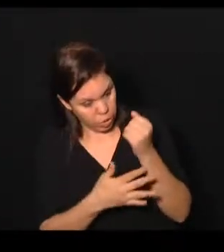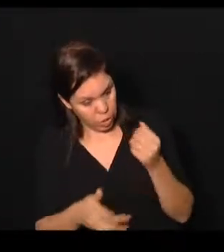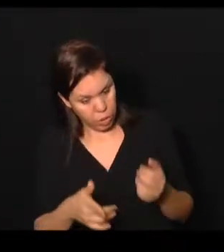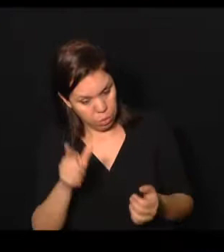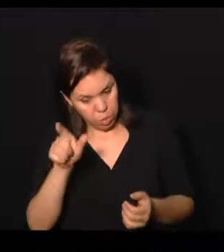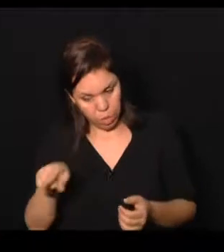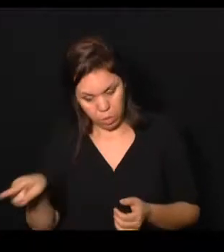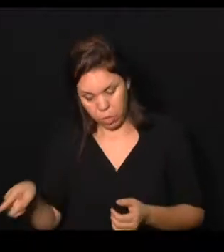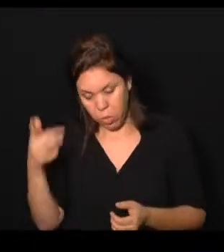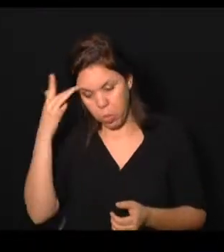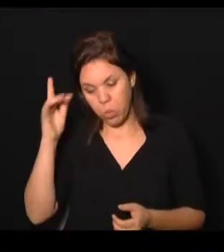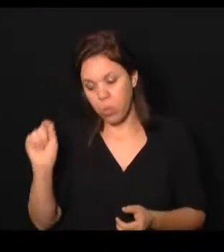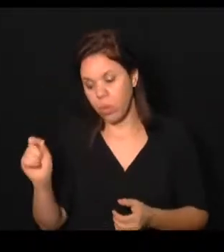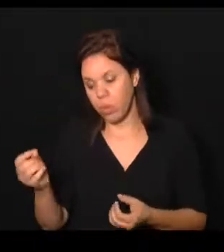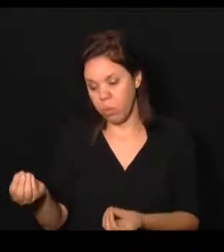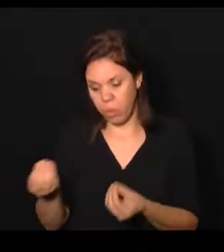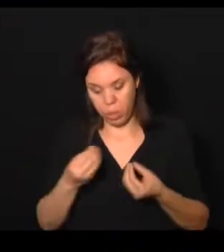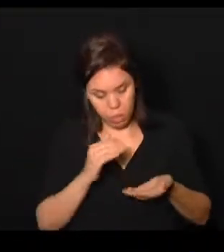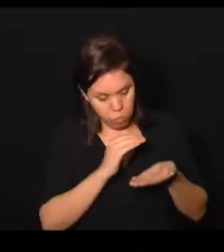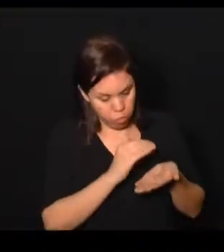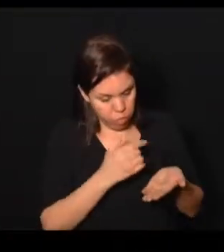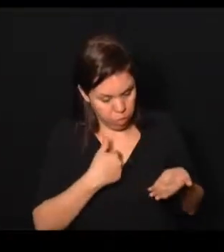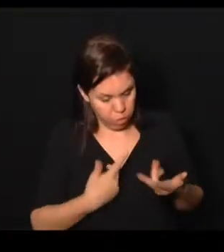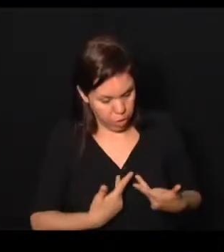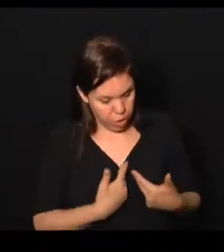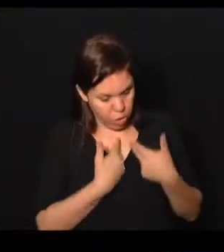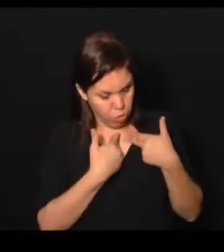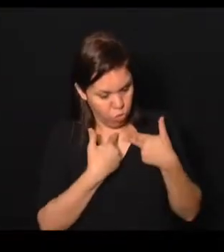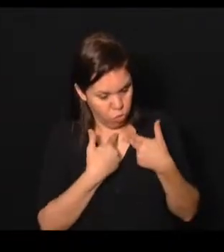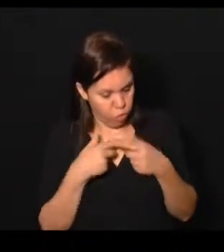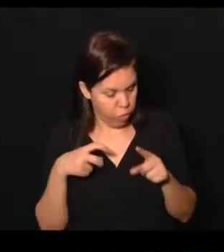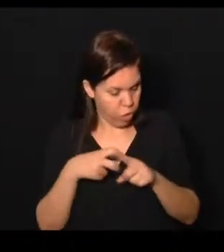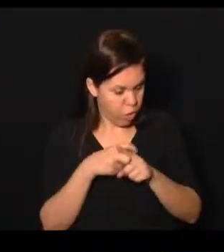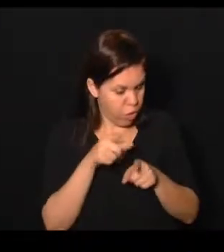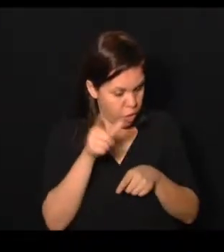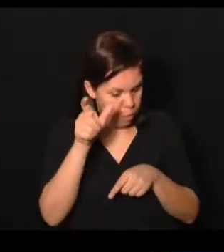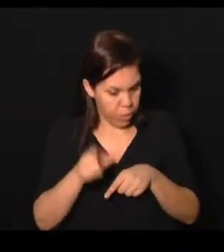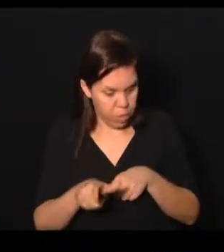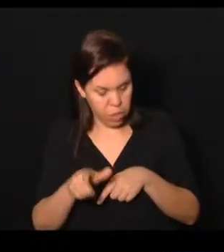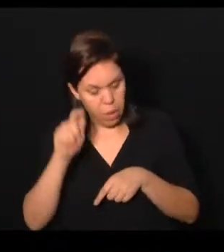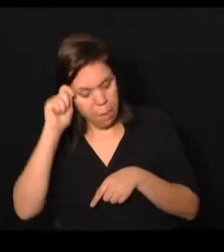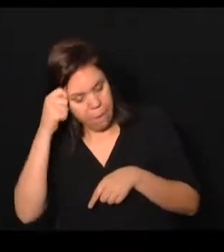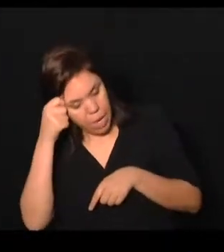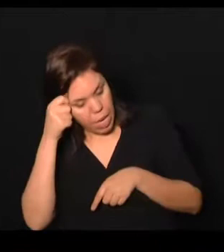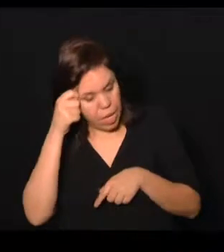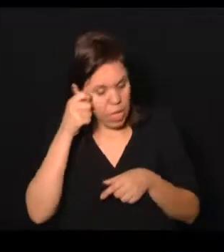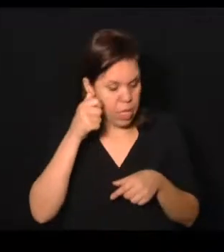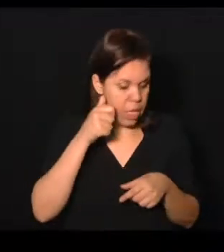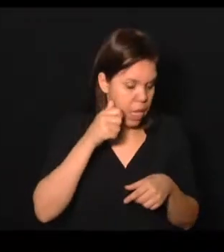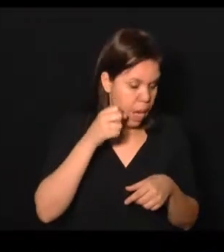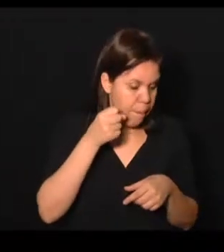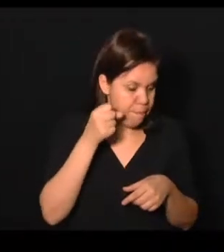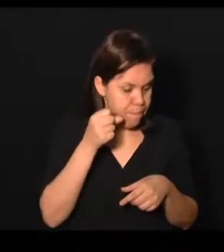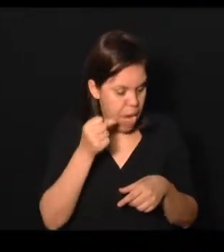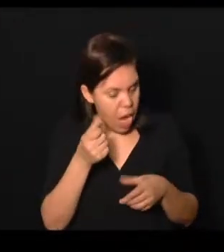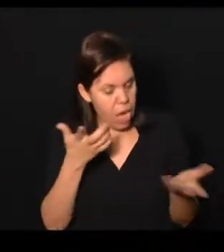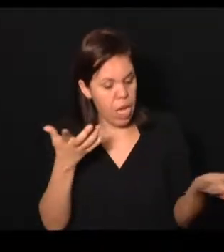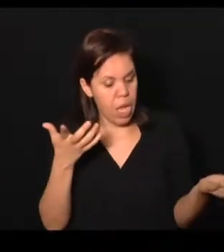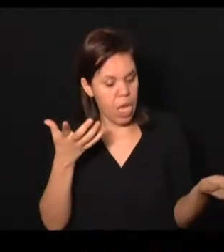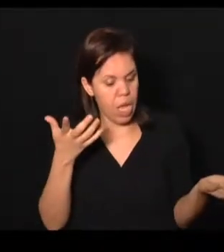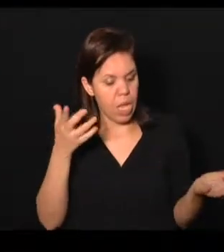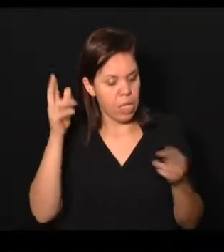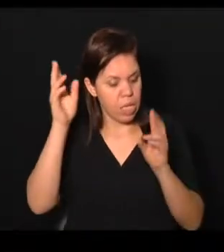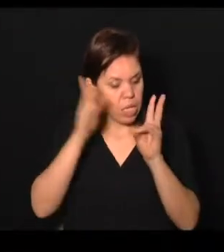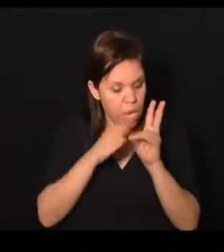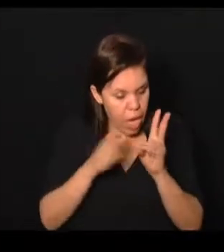pessoa que doou sangue para mim, que eu usei na minha cirurgia, que eu usei no meu acidente, se ela é preta, se ela é branca, se ela é índia, que religião